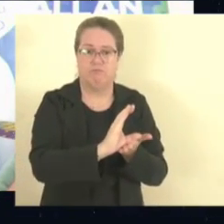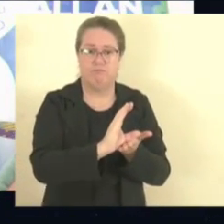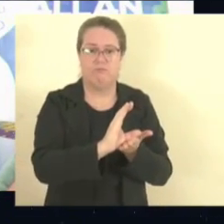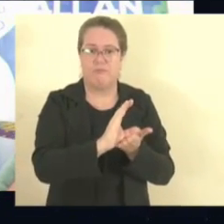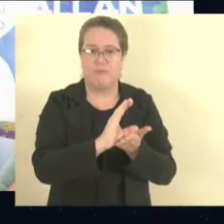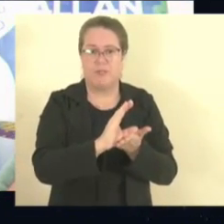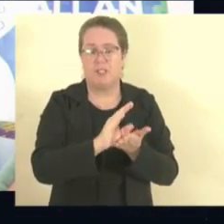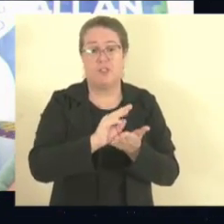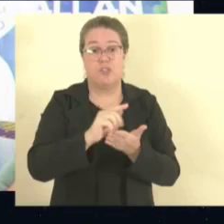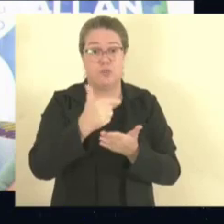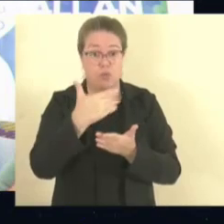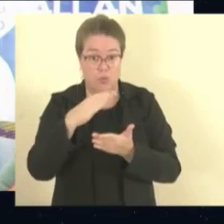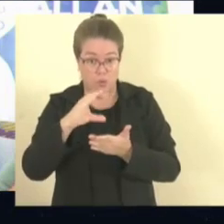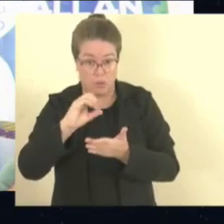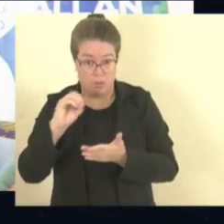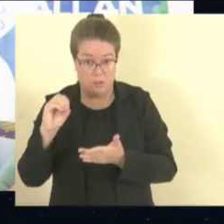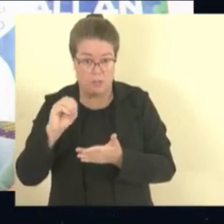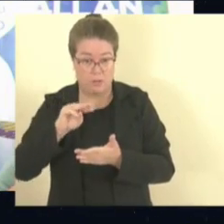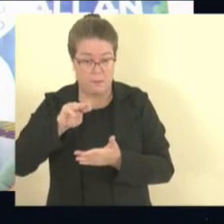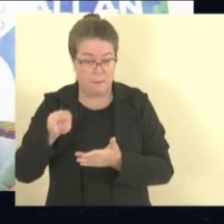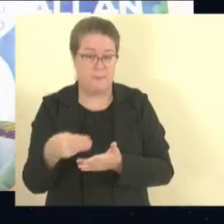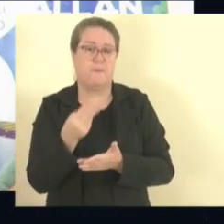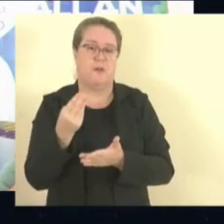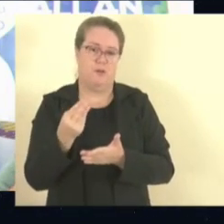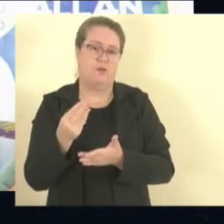de US$ 200 milhões sem